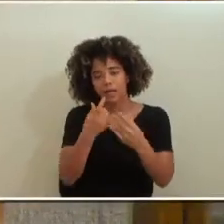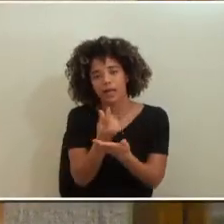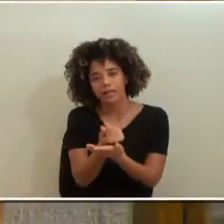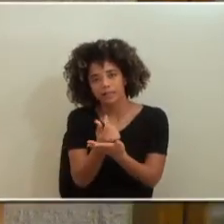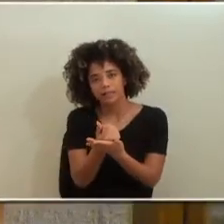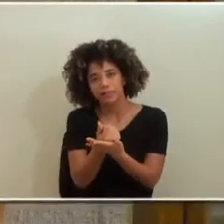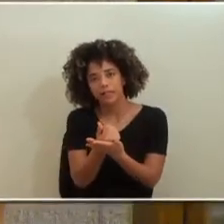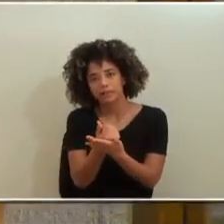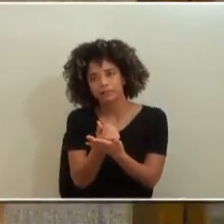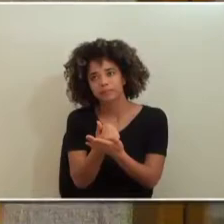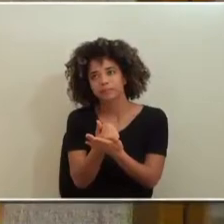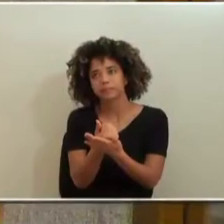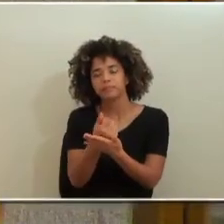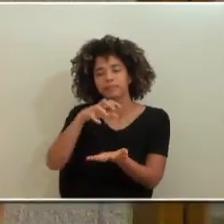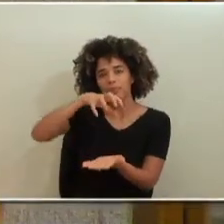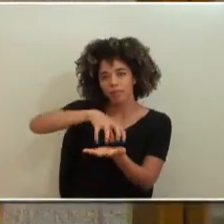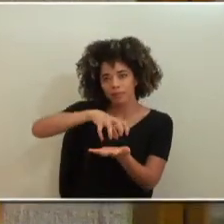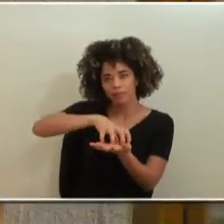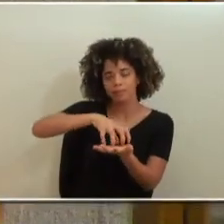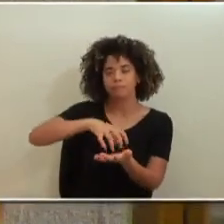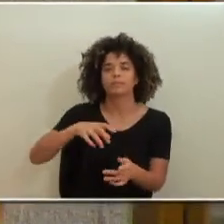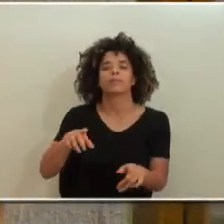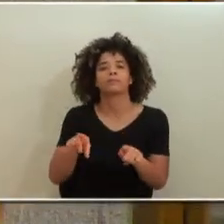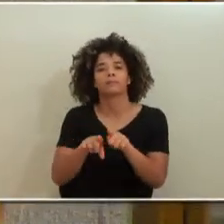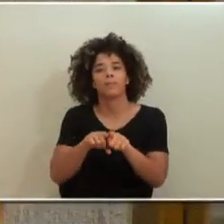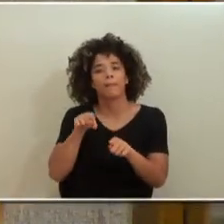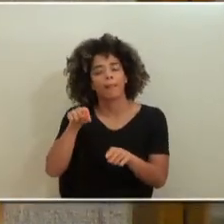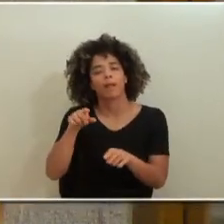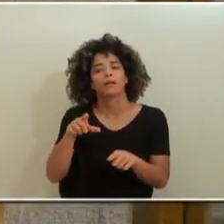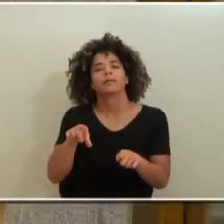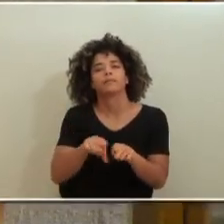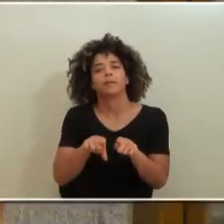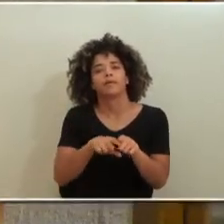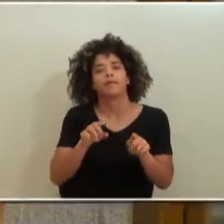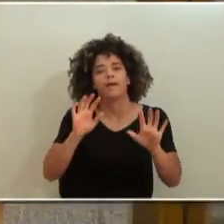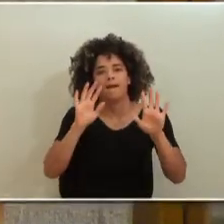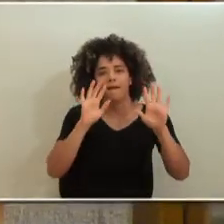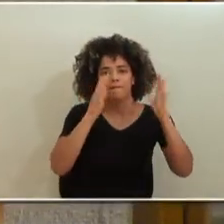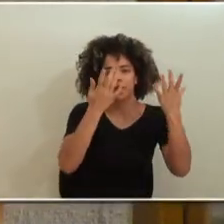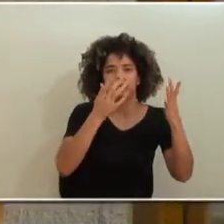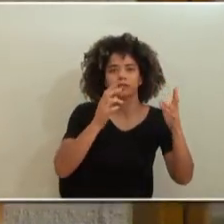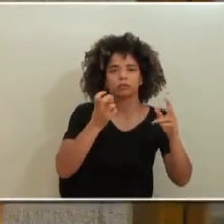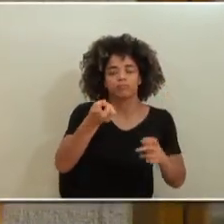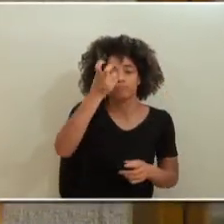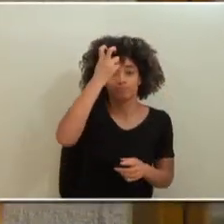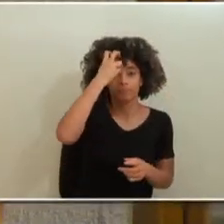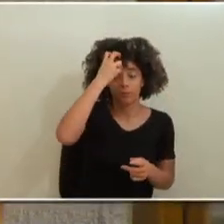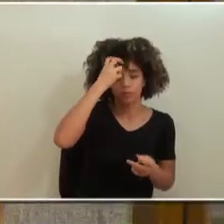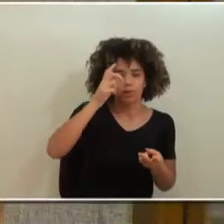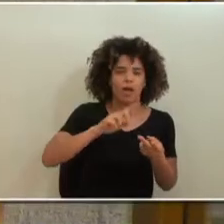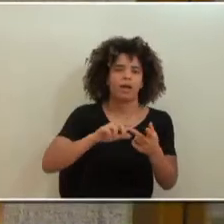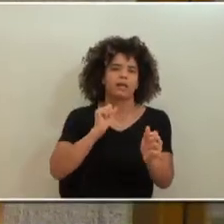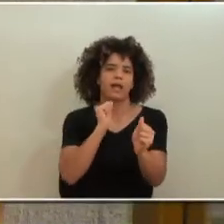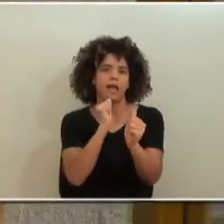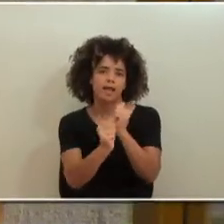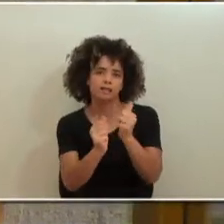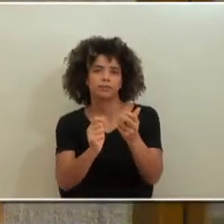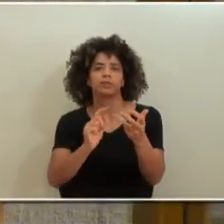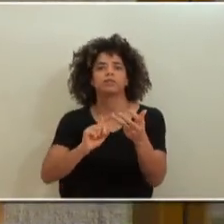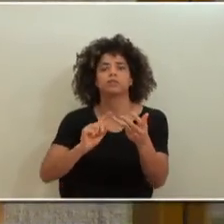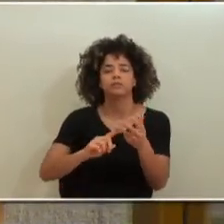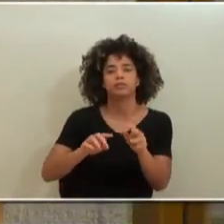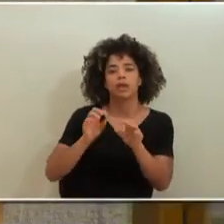comunidade local se estende a eventos culturais, esportivos e educacionais, promovendo uma Foz do